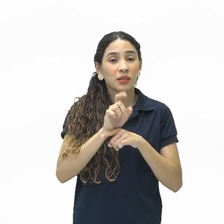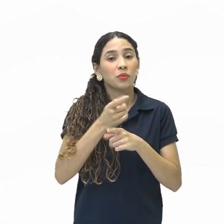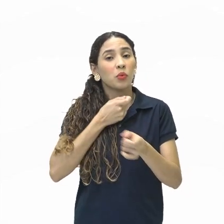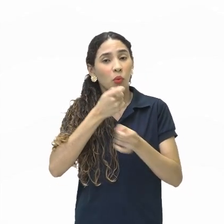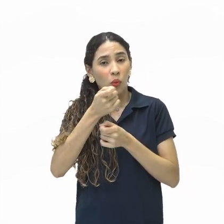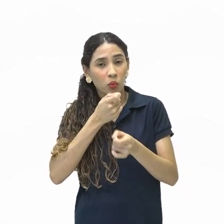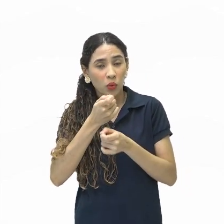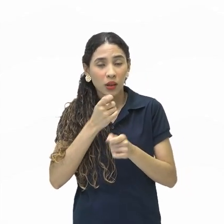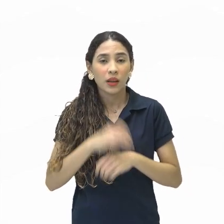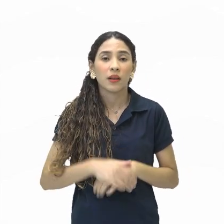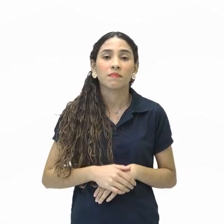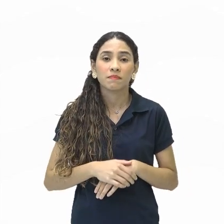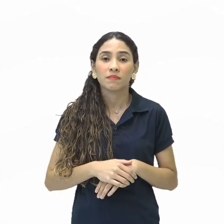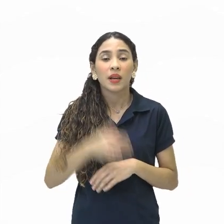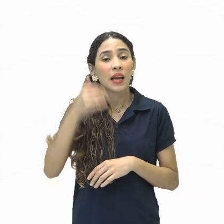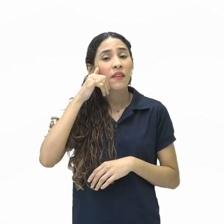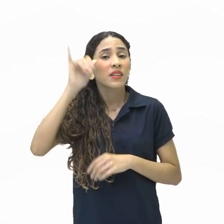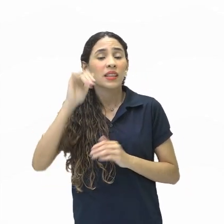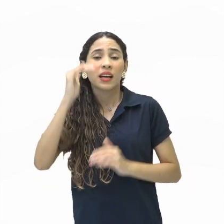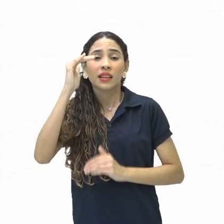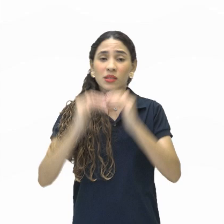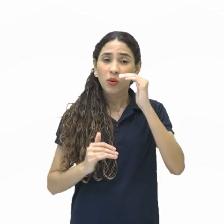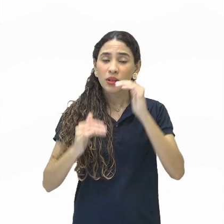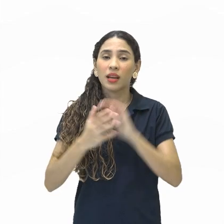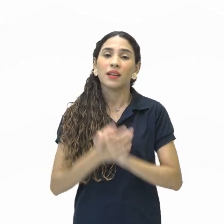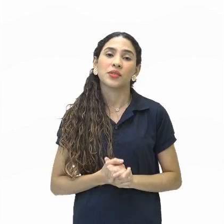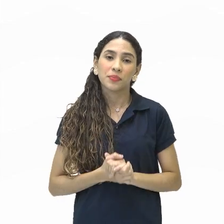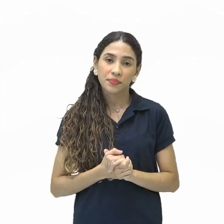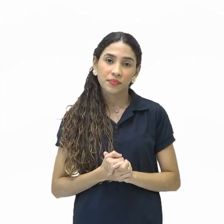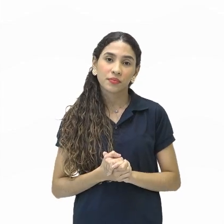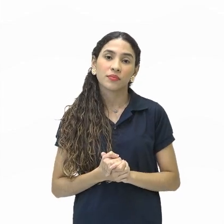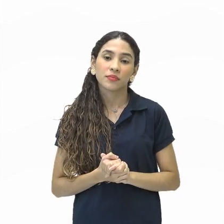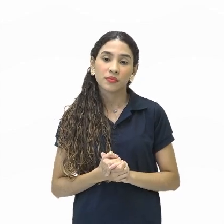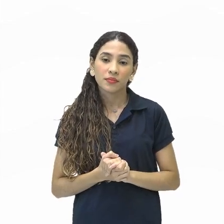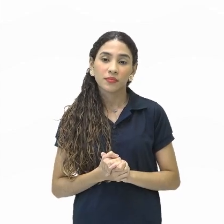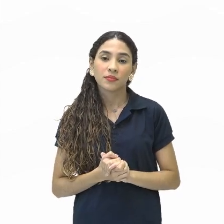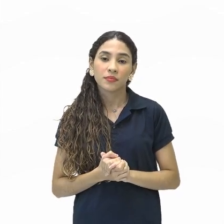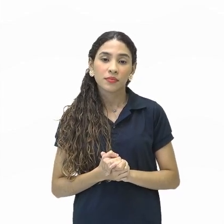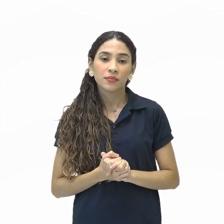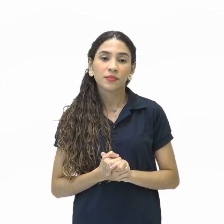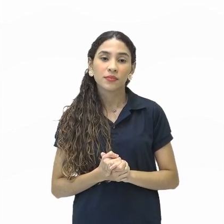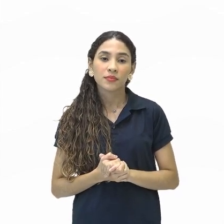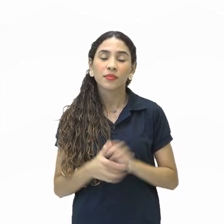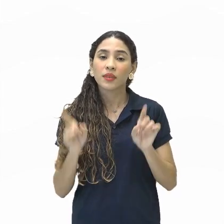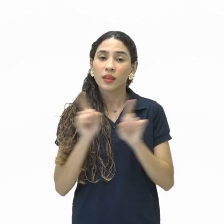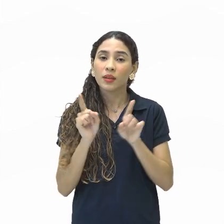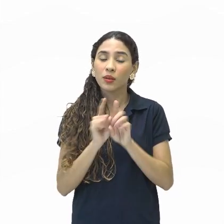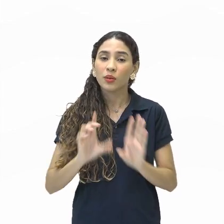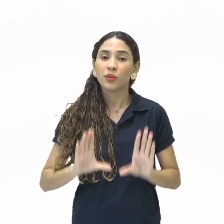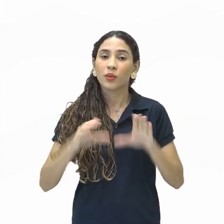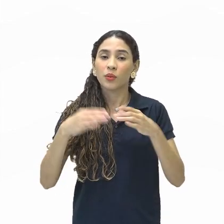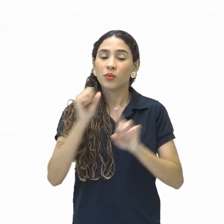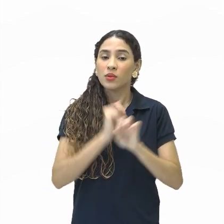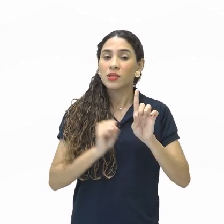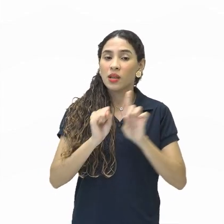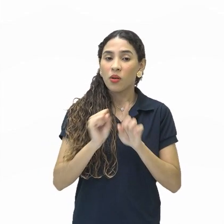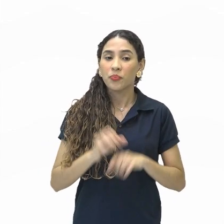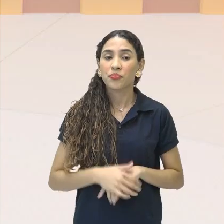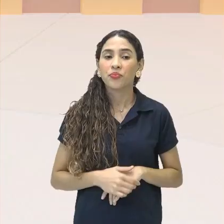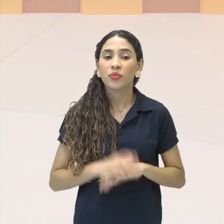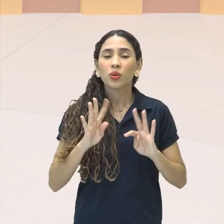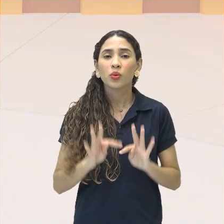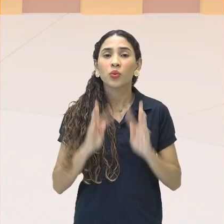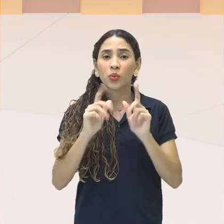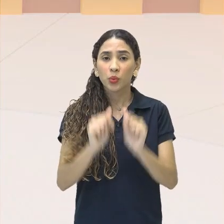controlar isso, é eliminar a desigualdade, né? E as classes sociais.